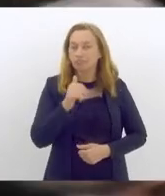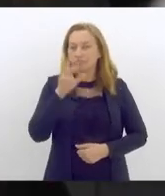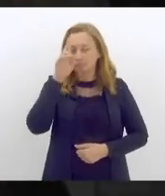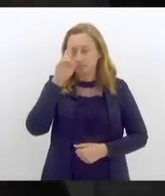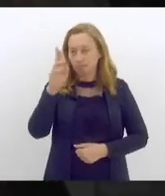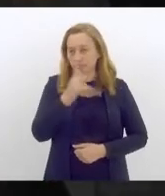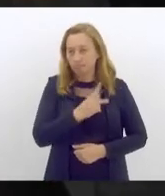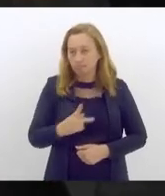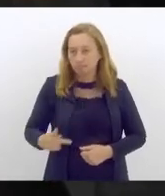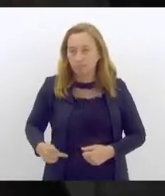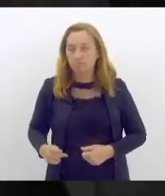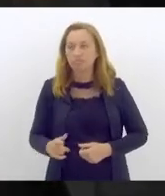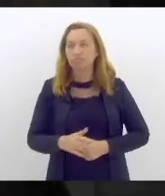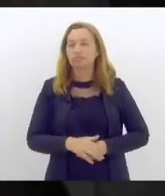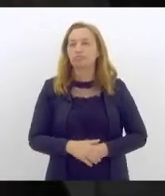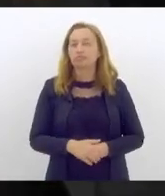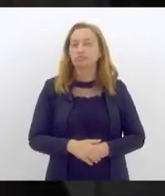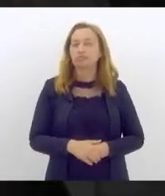presidente